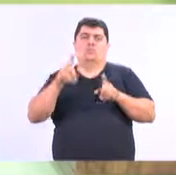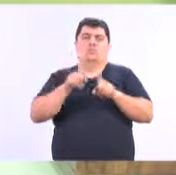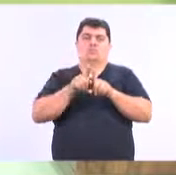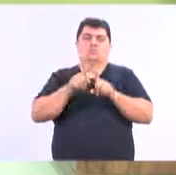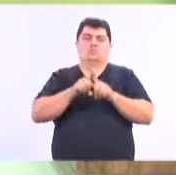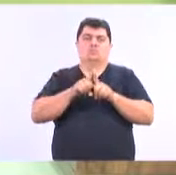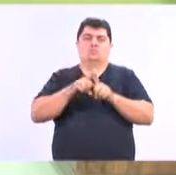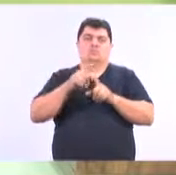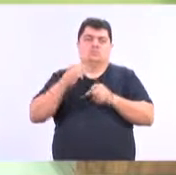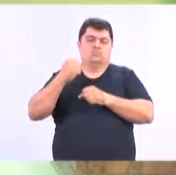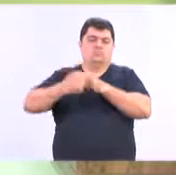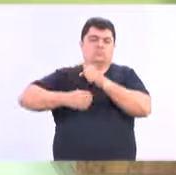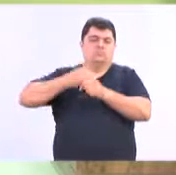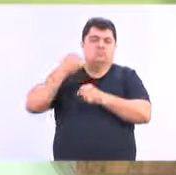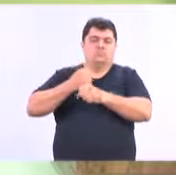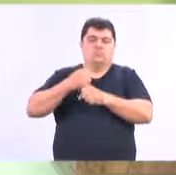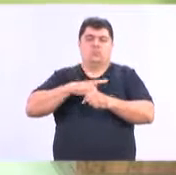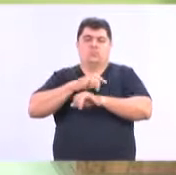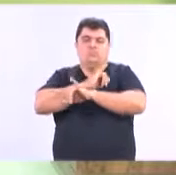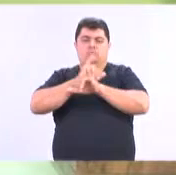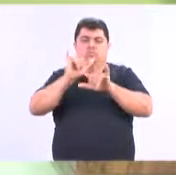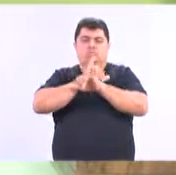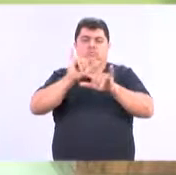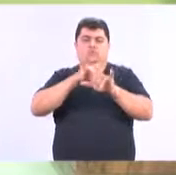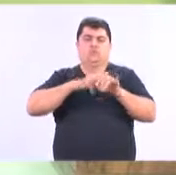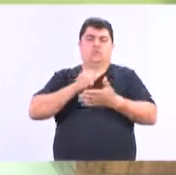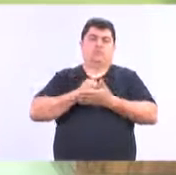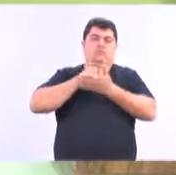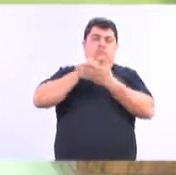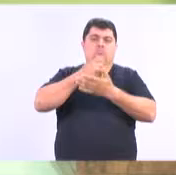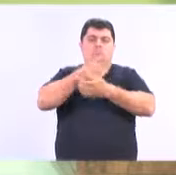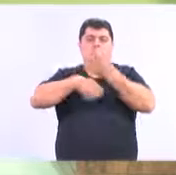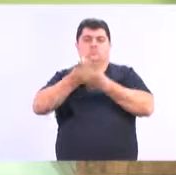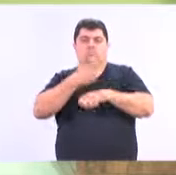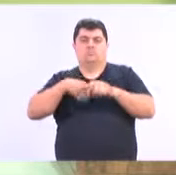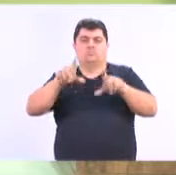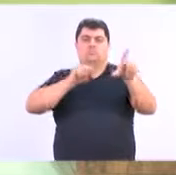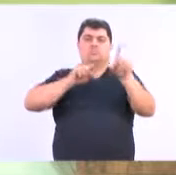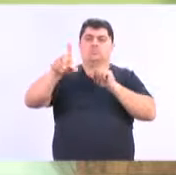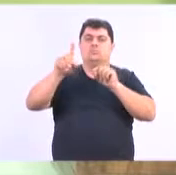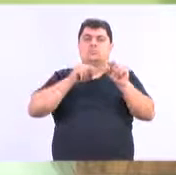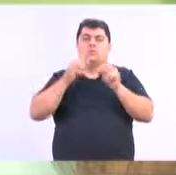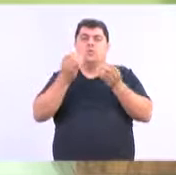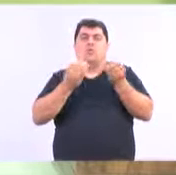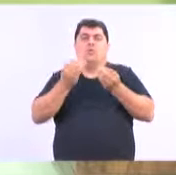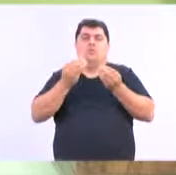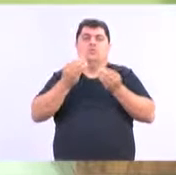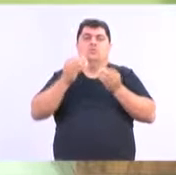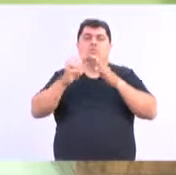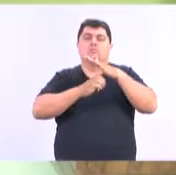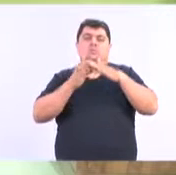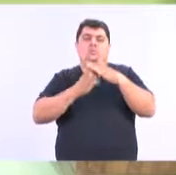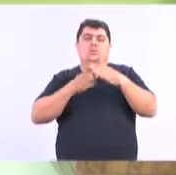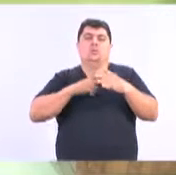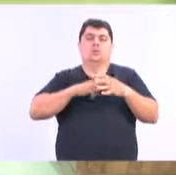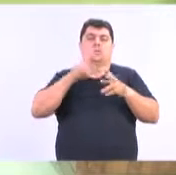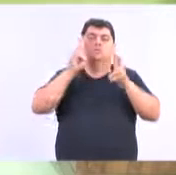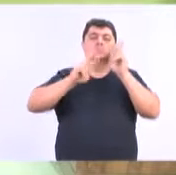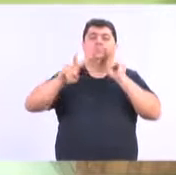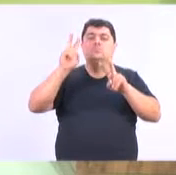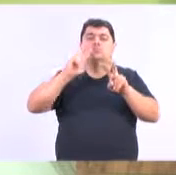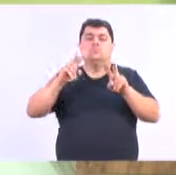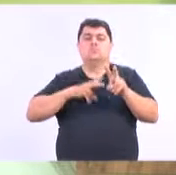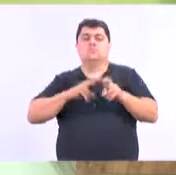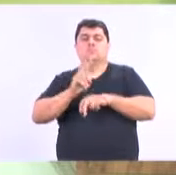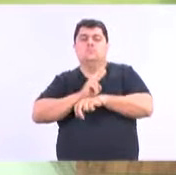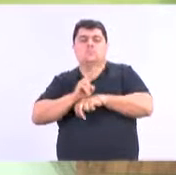determinado período, fornecendo informações que auxiliam o administrador na tomada de decisões na empresa, visando o controle e